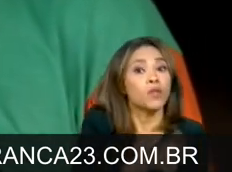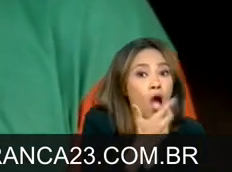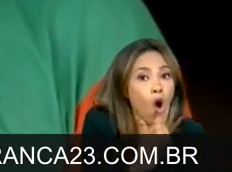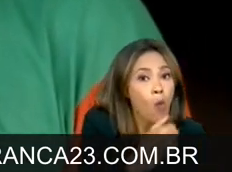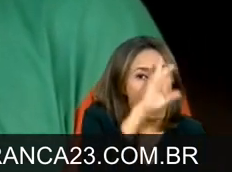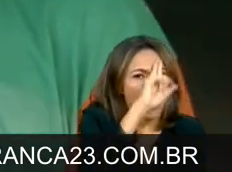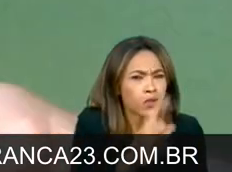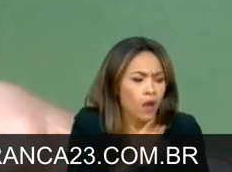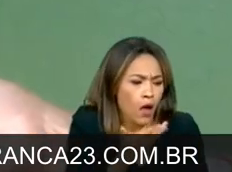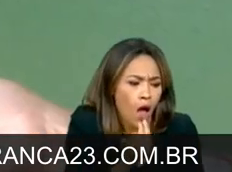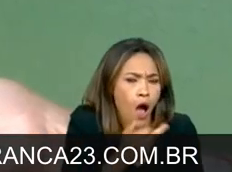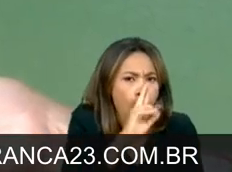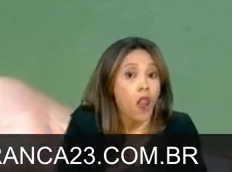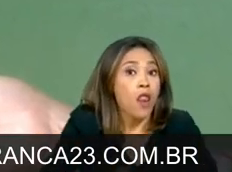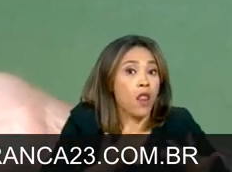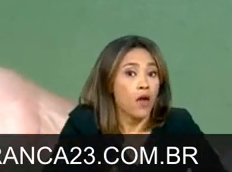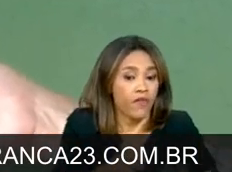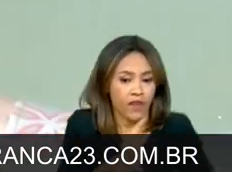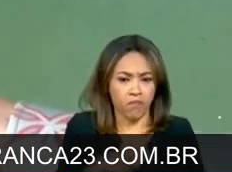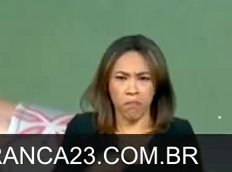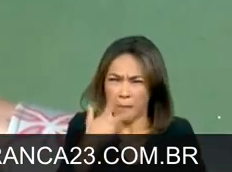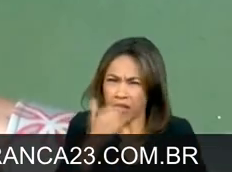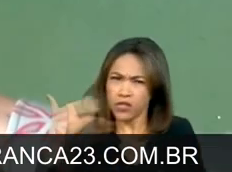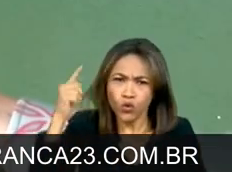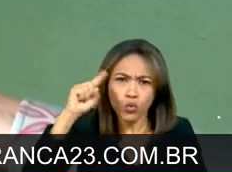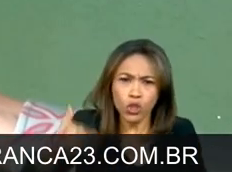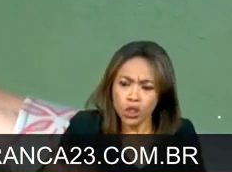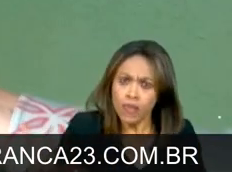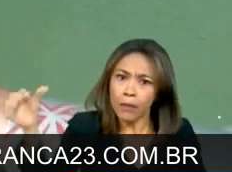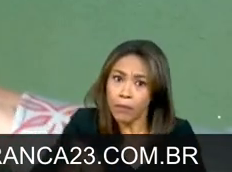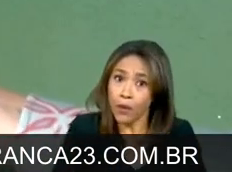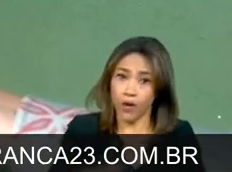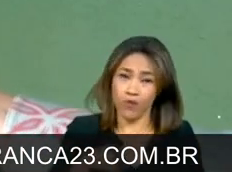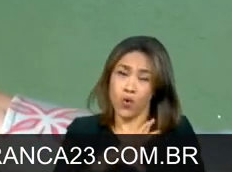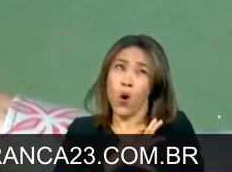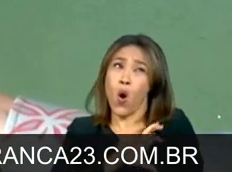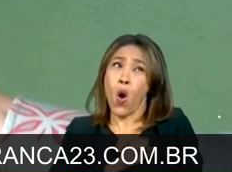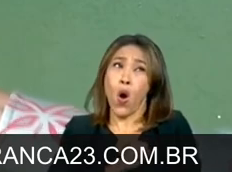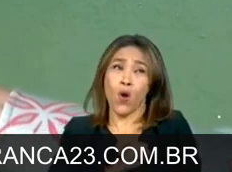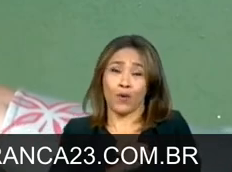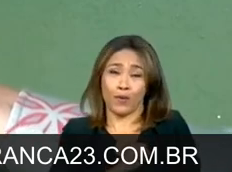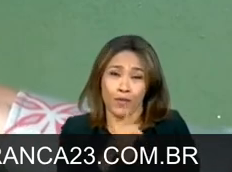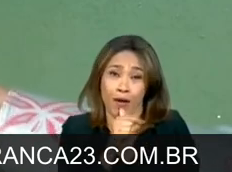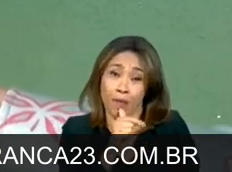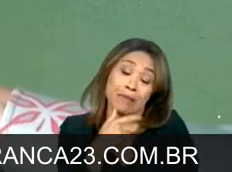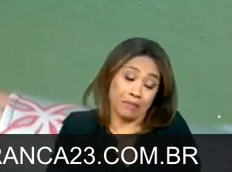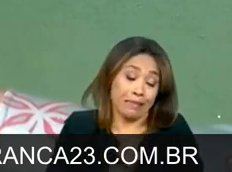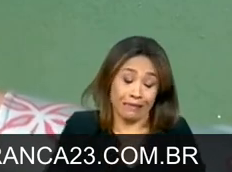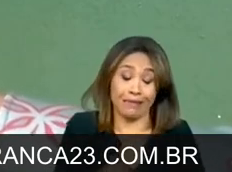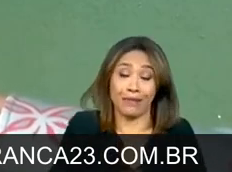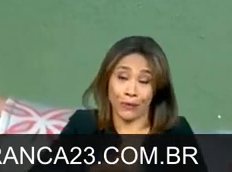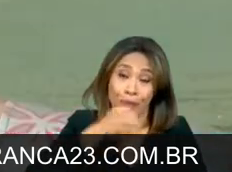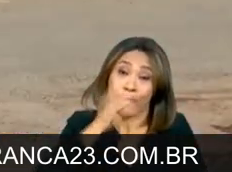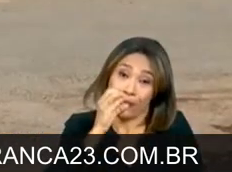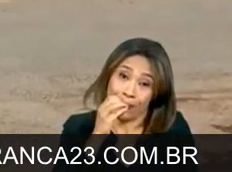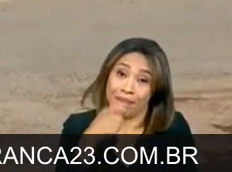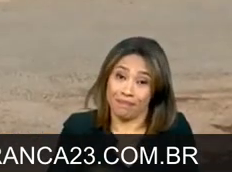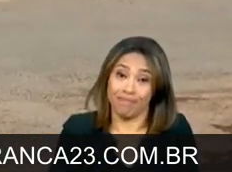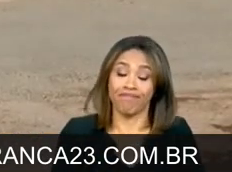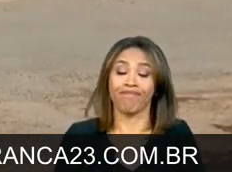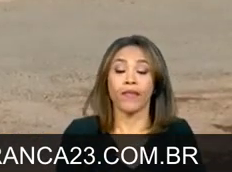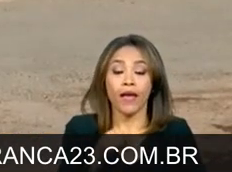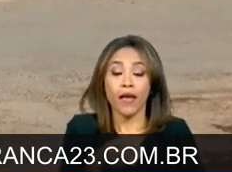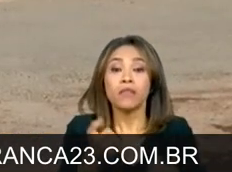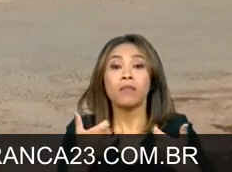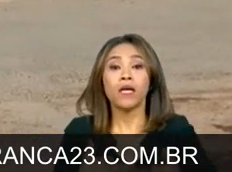mais leves, né? Mas cada dia que passa tá pior. Sou muito fã de água, mas tem que tomar água, hein? Ah, faz chubus de água. Neste